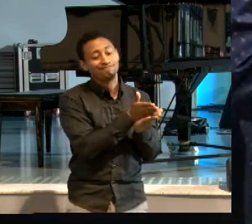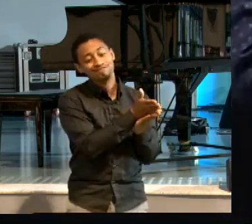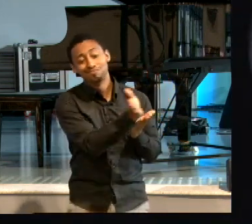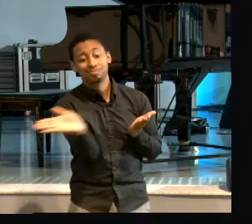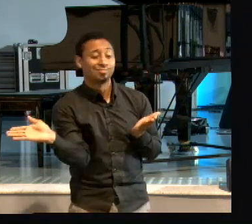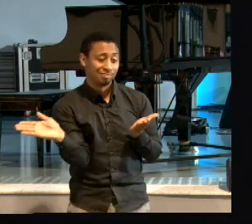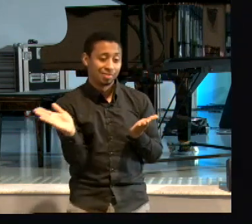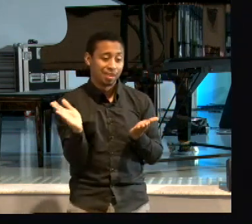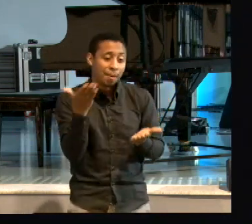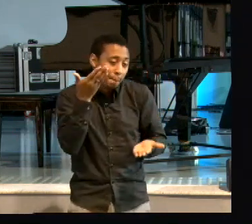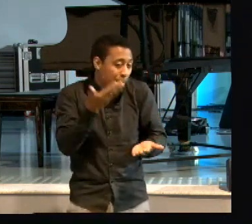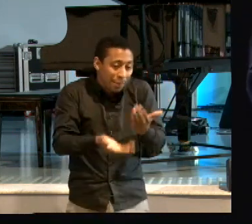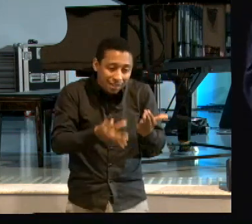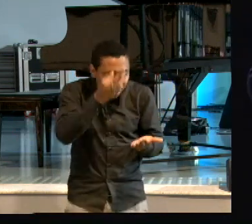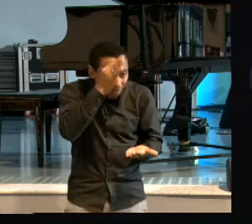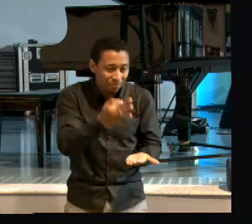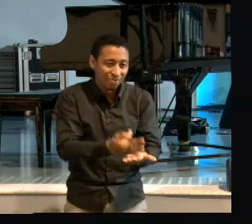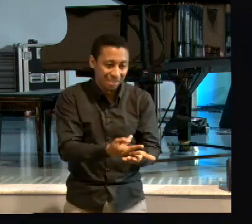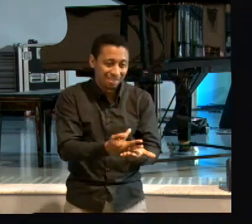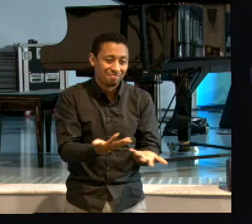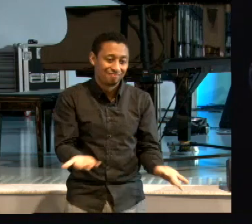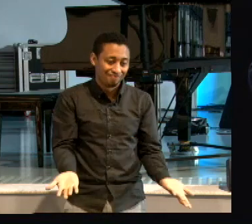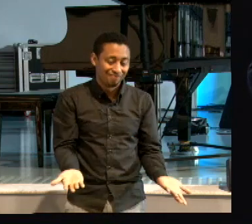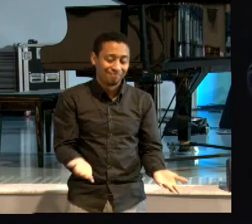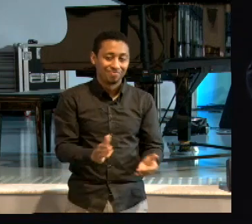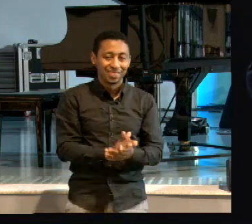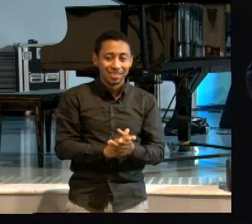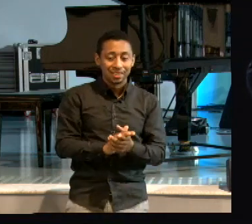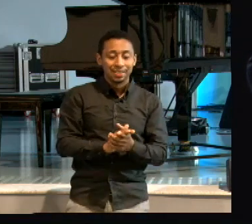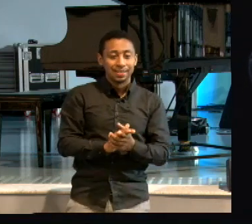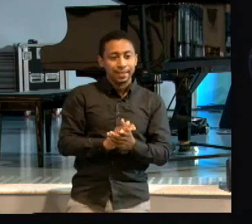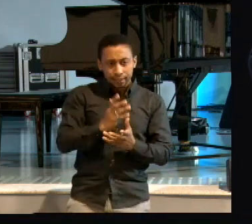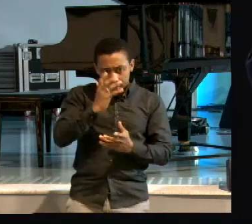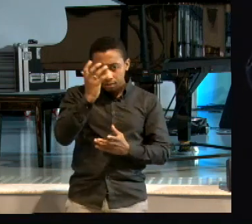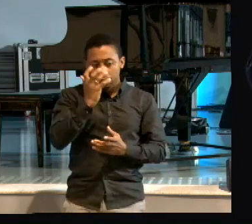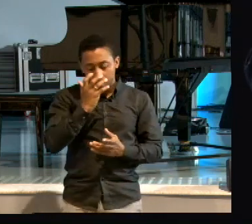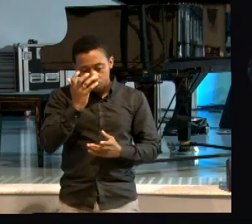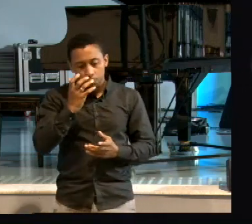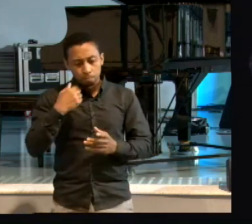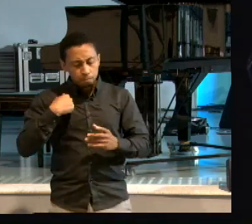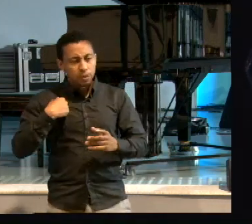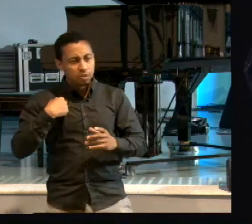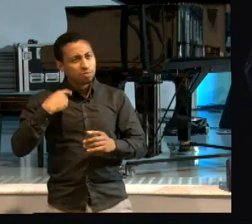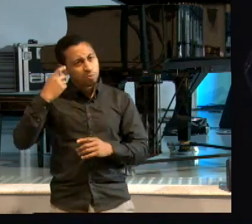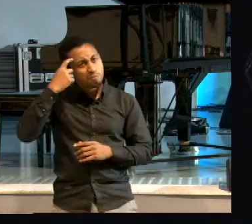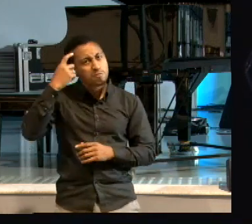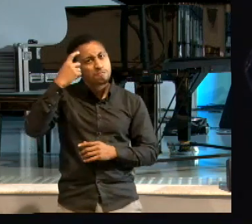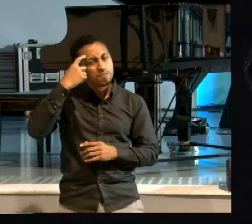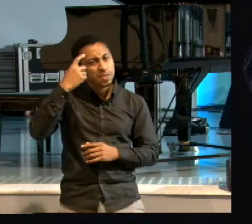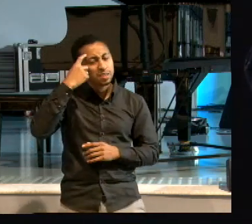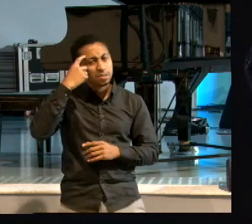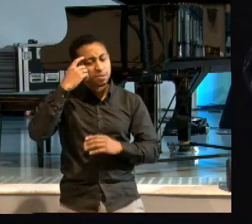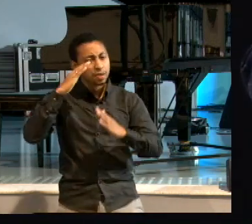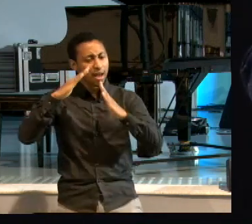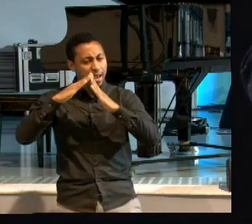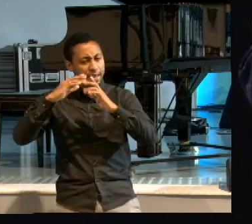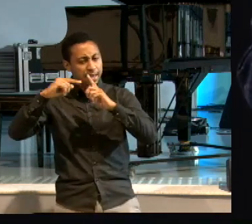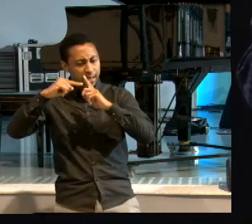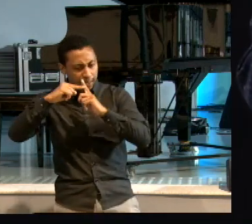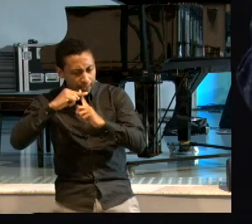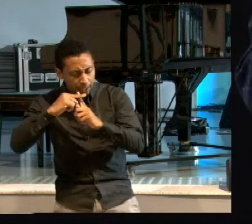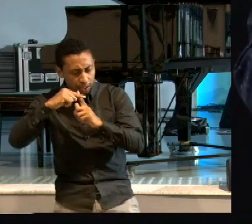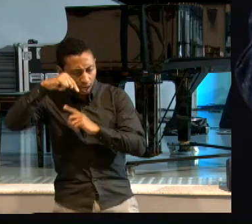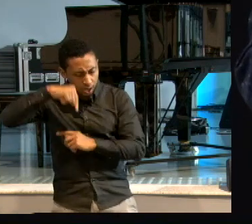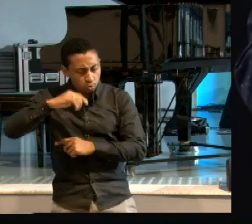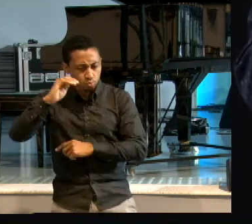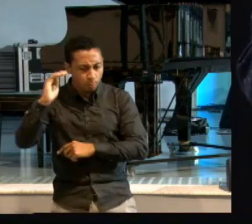a fé. O que me faz questionar seriamente qual é a grande necessidade da igreja brasileira. Me parece que o nosso